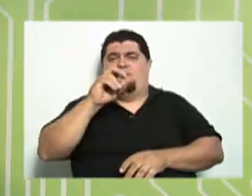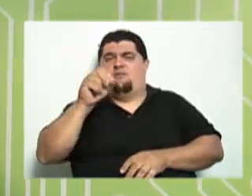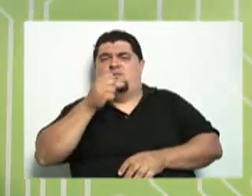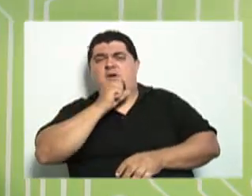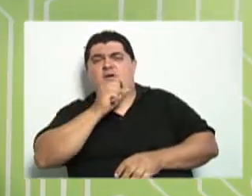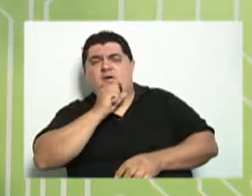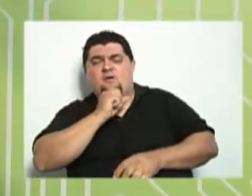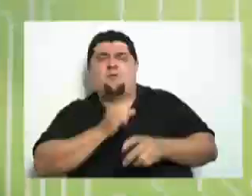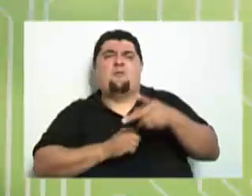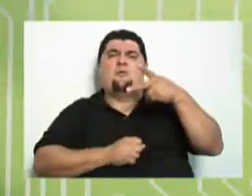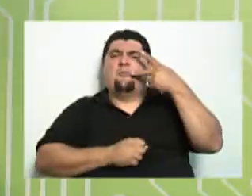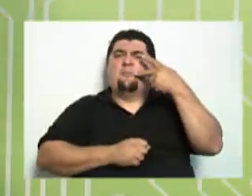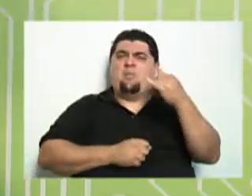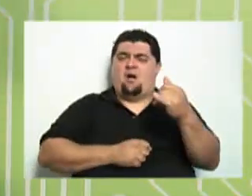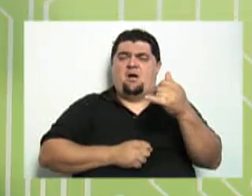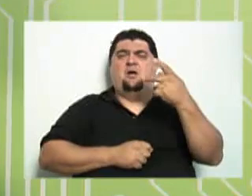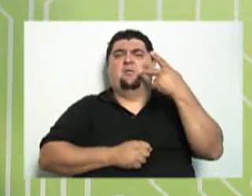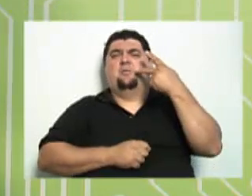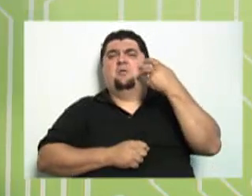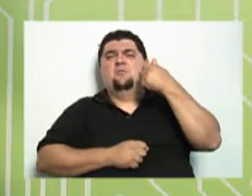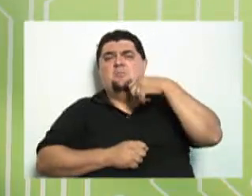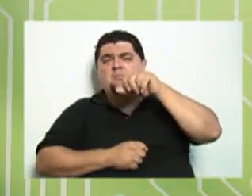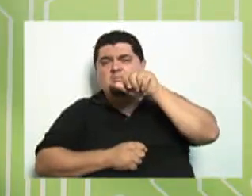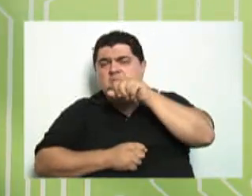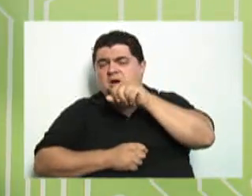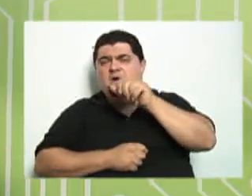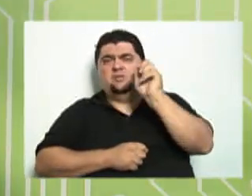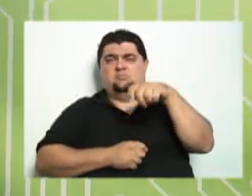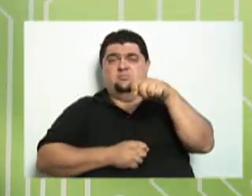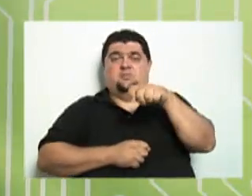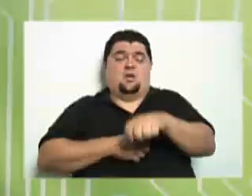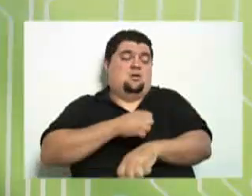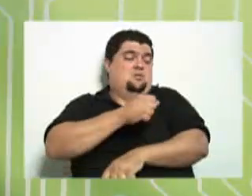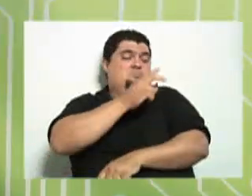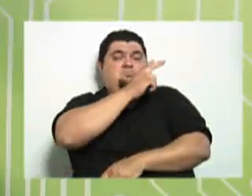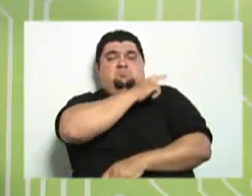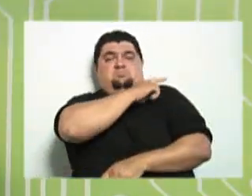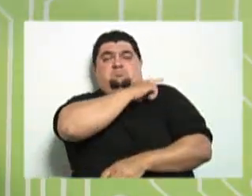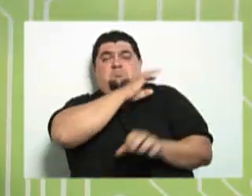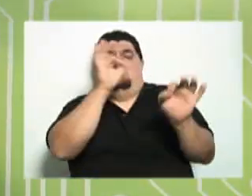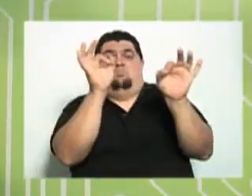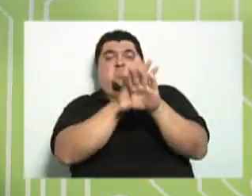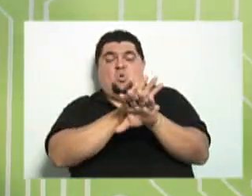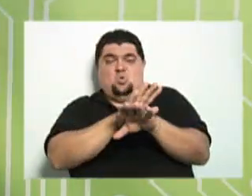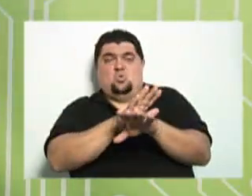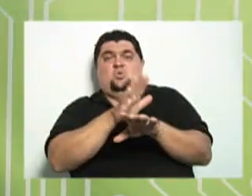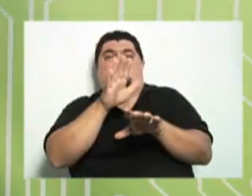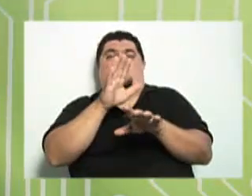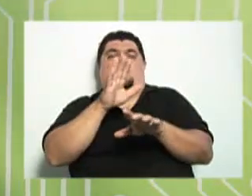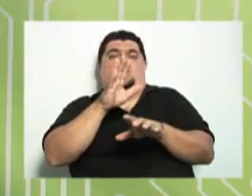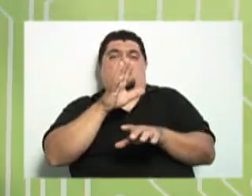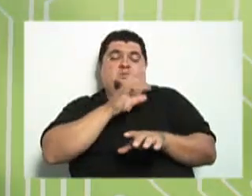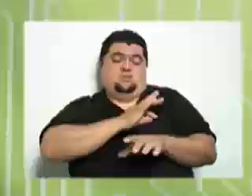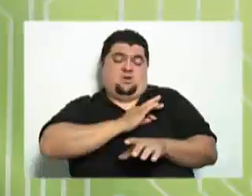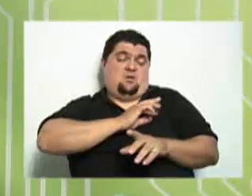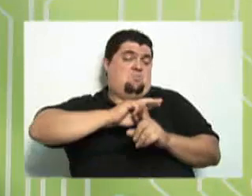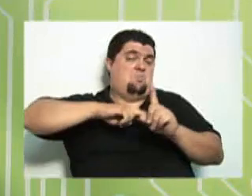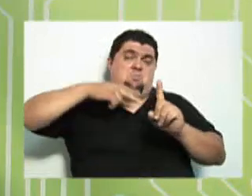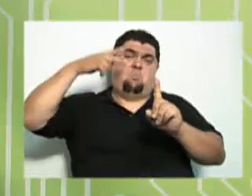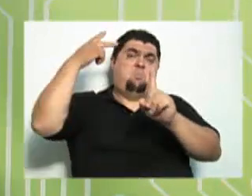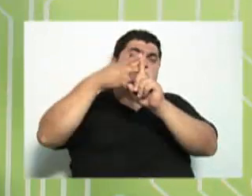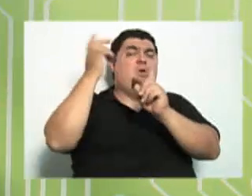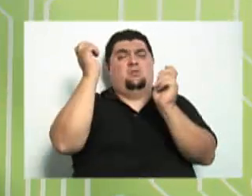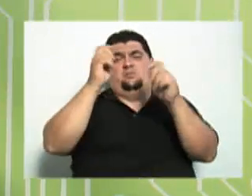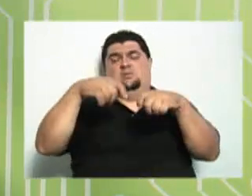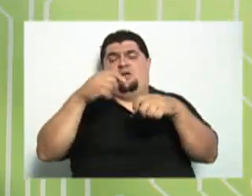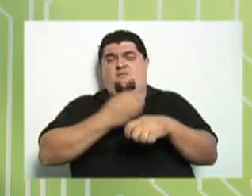ou seu pai, sua mãe conseguissem ter feito um 2º grau, uma faculdade qual a expectativa de renda que eles teriam, qual a vida que eles iriam ter